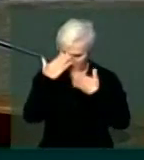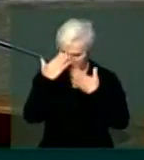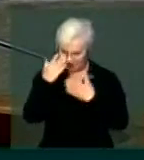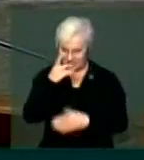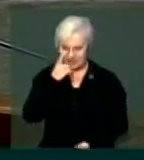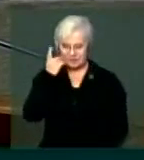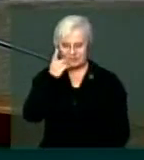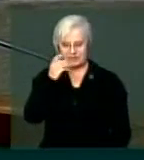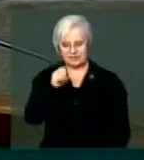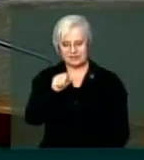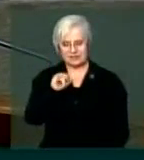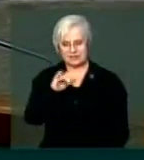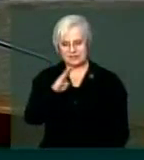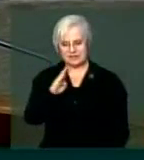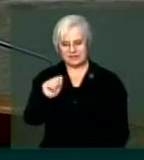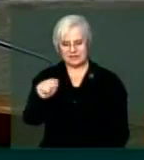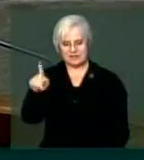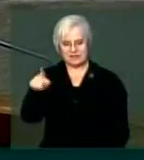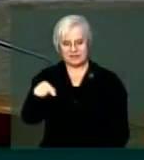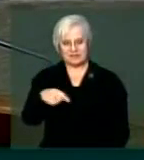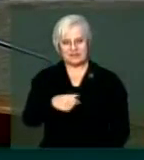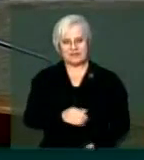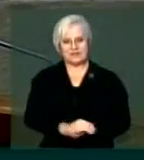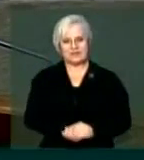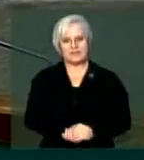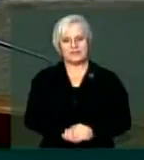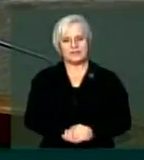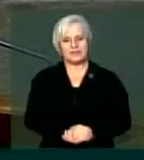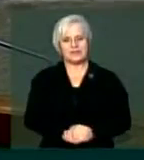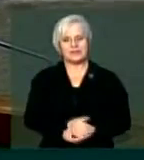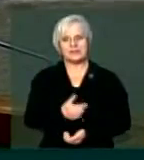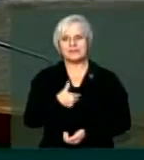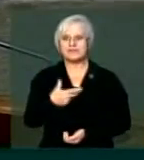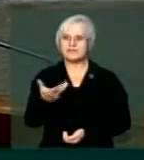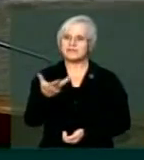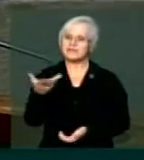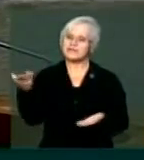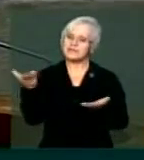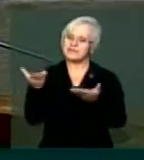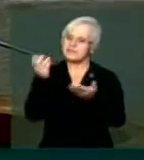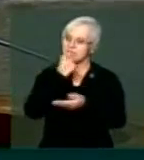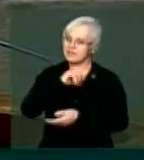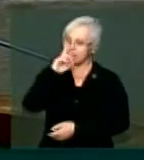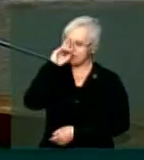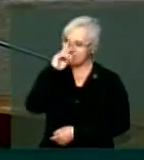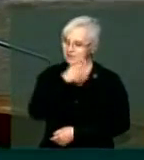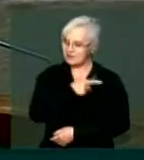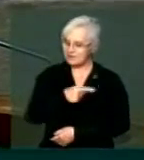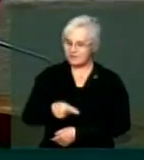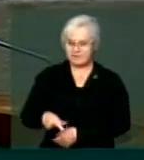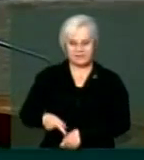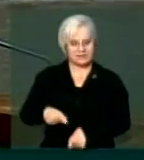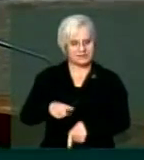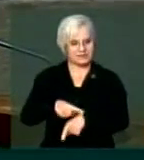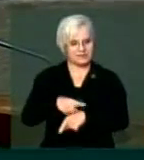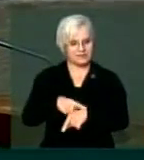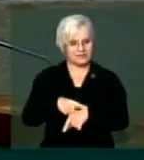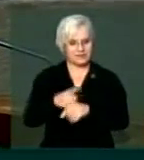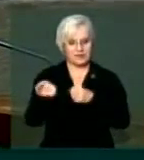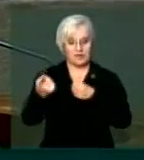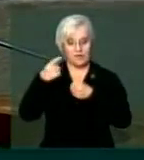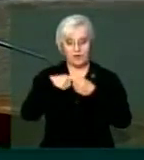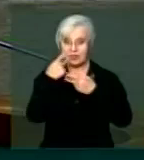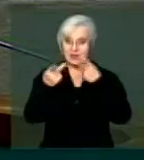sua eleição também. Eu queria, senhor presidente, senhoras e senhores deputados, nesse momento, voltar a